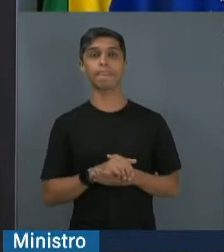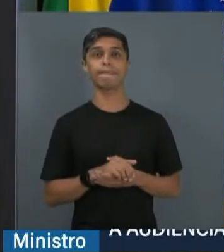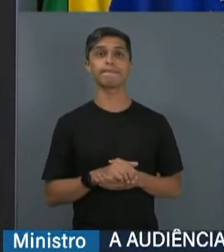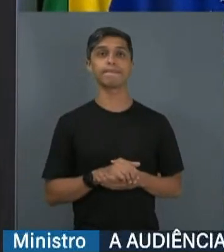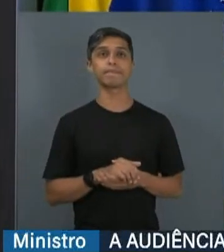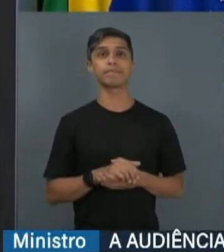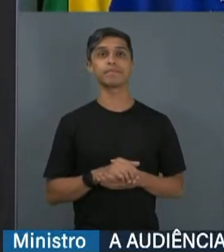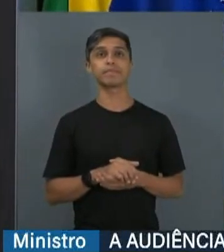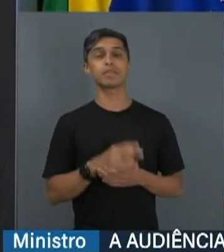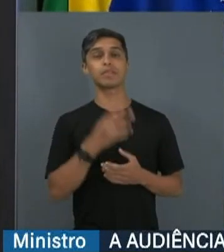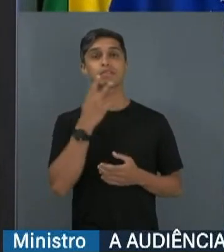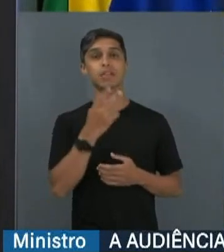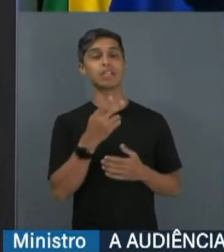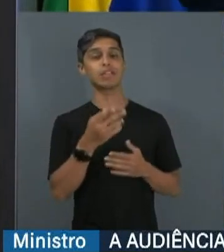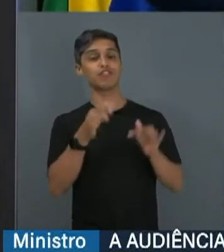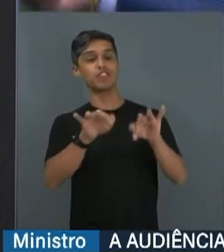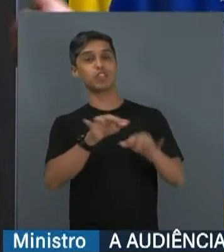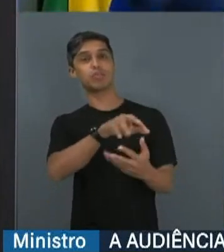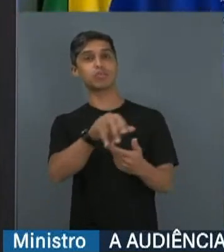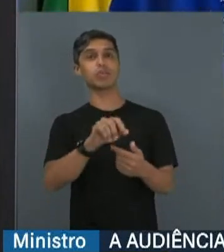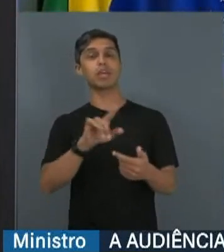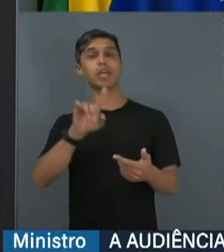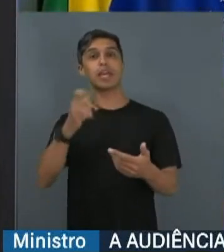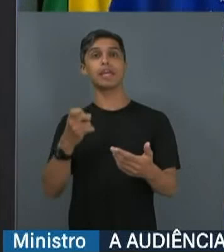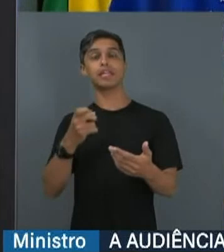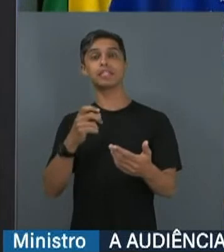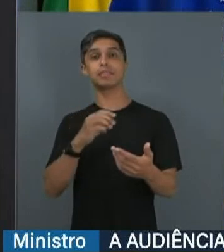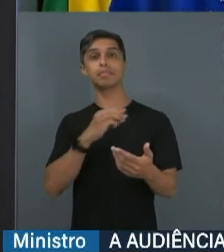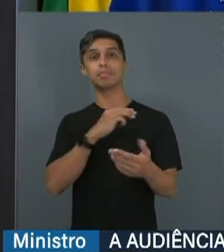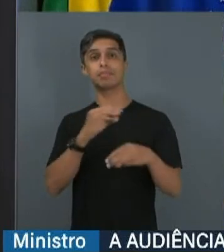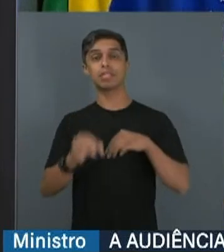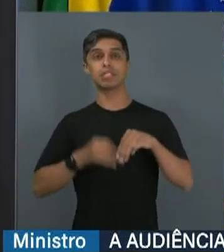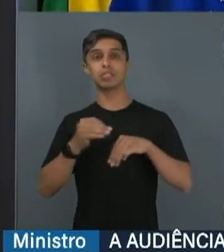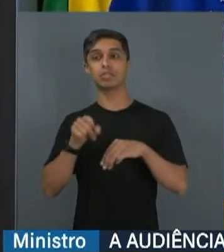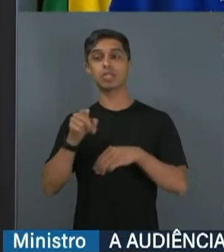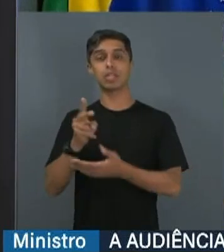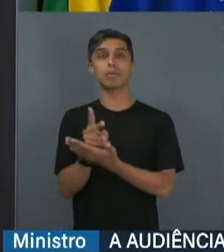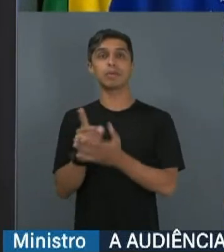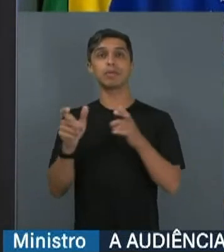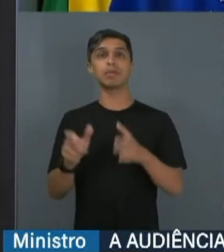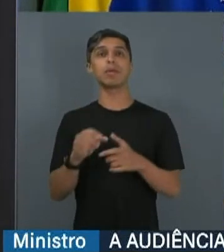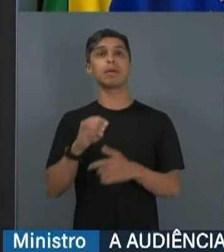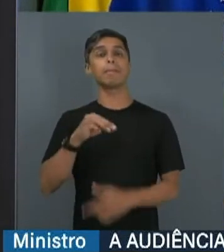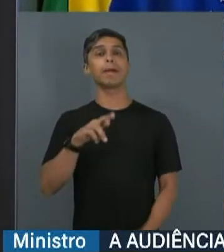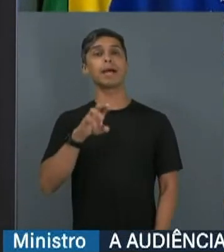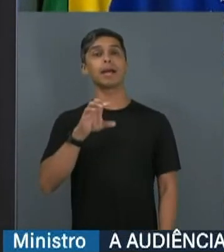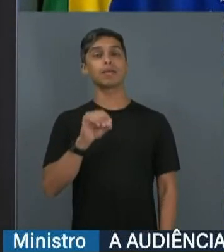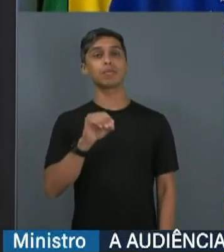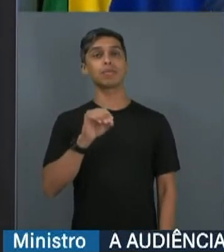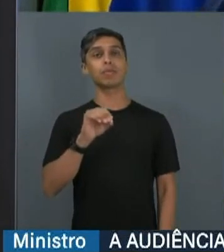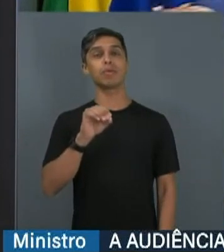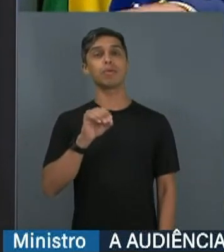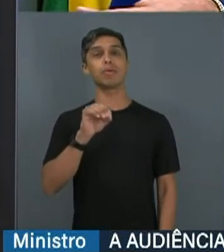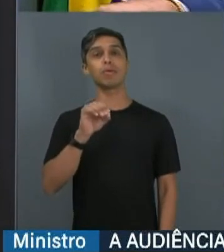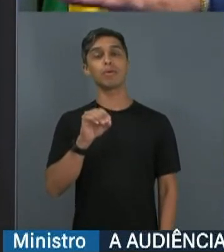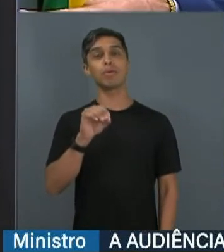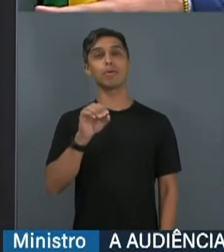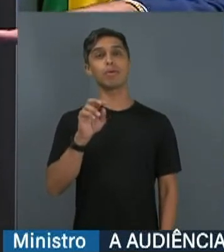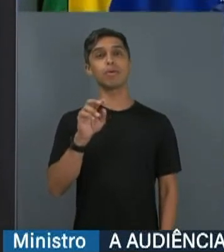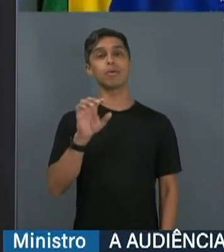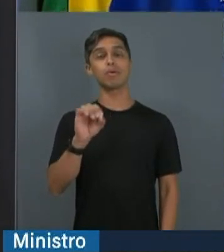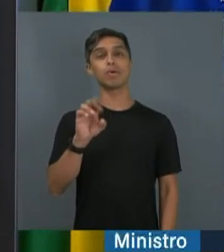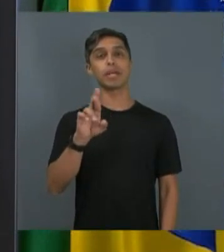chamado de fim do mundo por um ex-ministro daquela mesma casa, o Marco Aurélio Melo, diz que aquele inquérito é